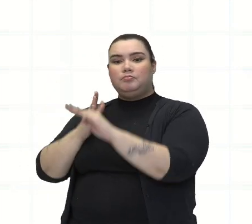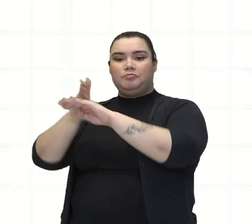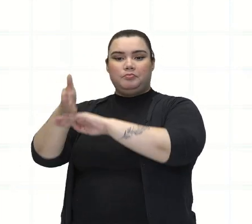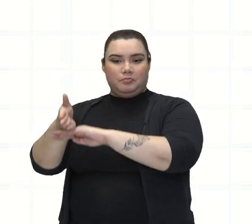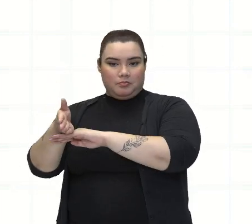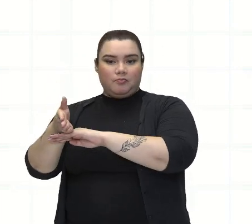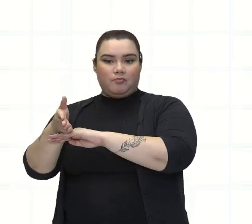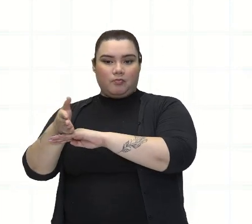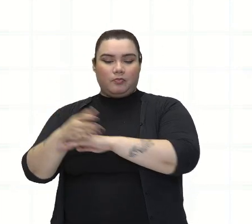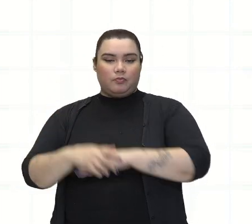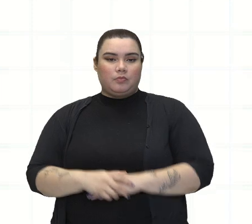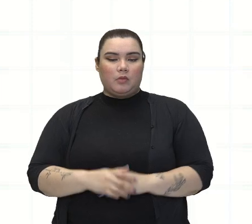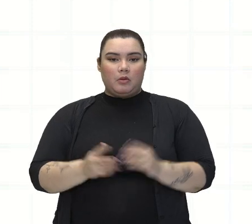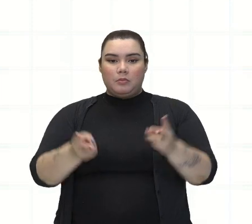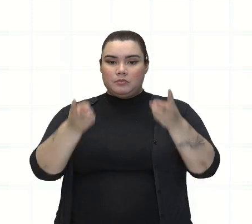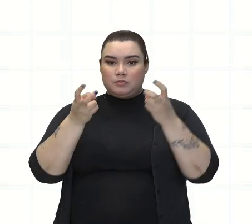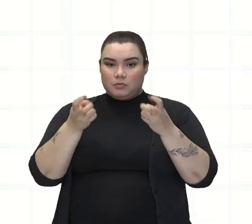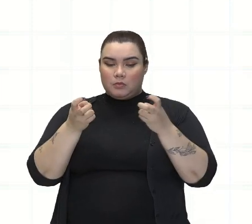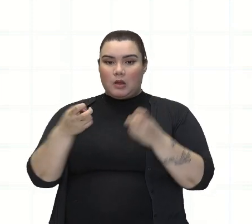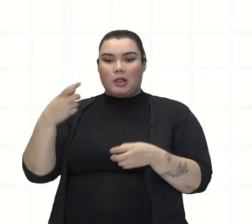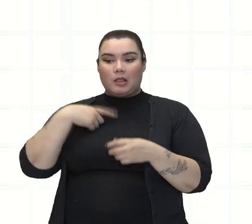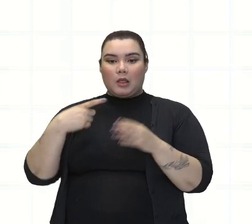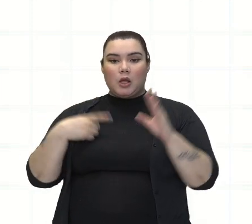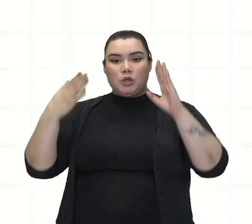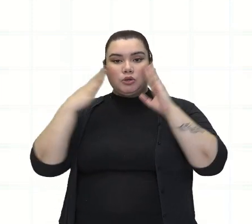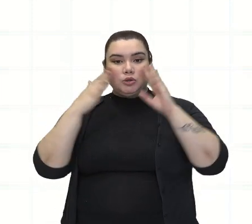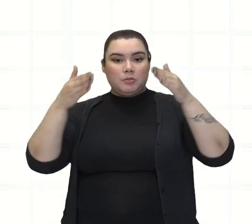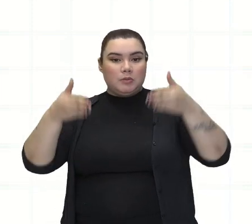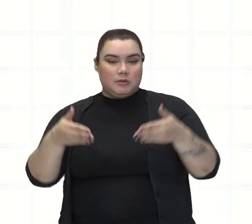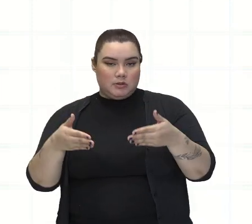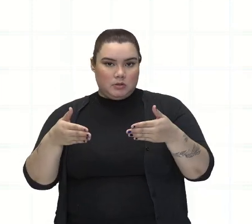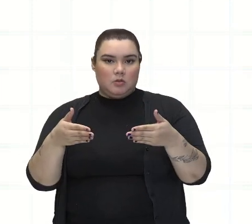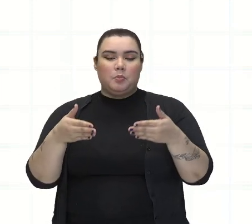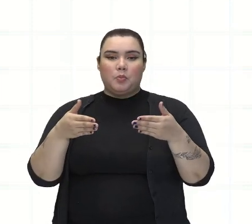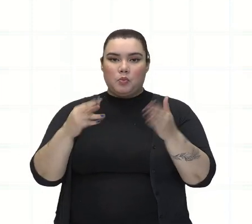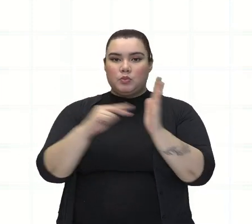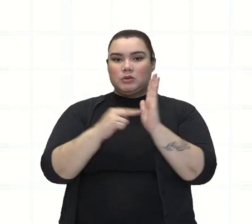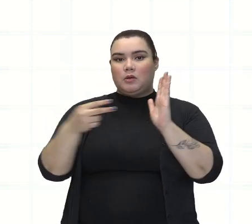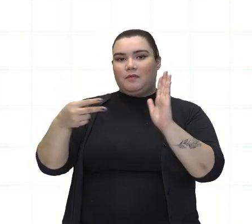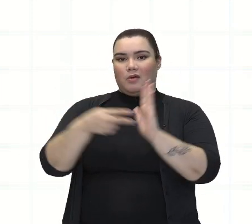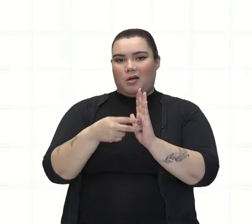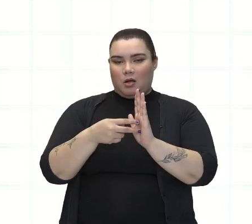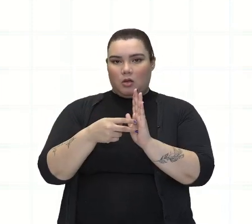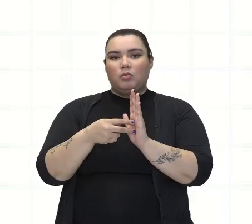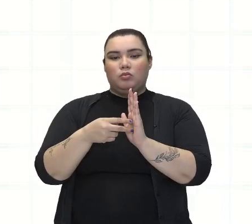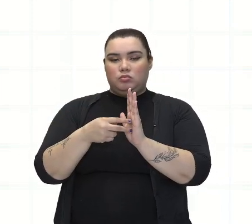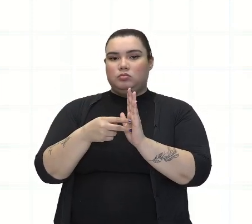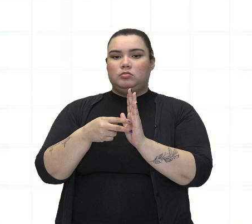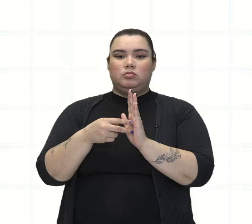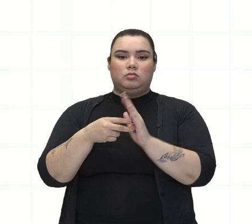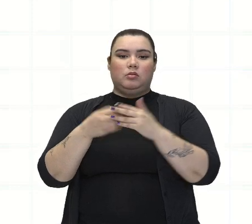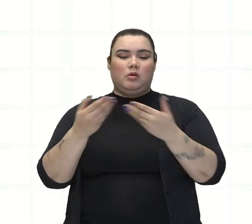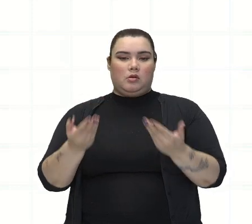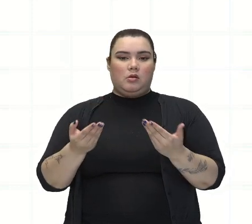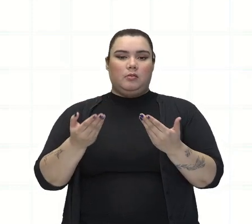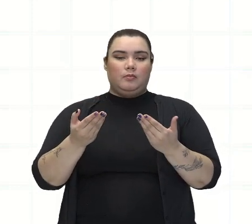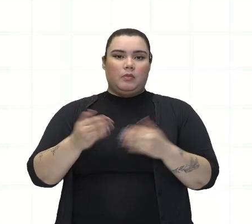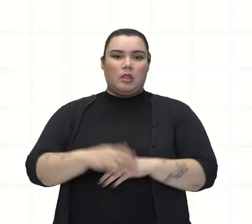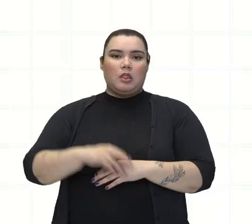aqui, olha, está especificado o efeito de sentido que não é